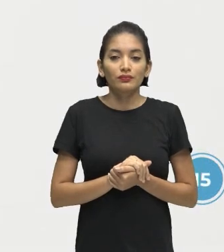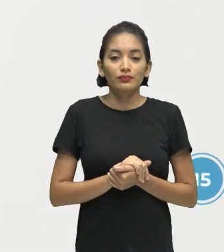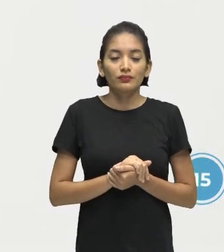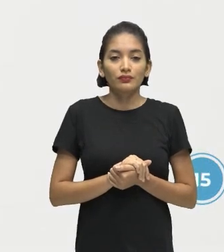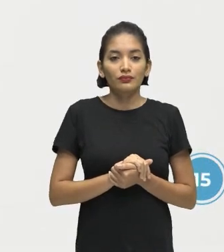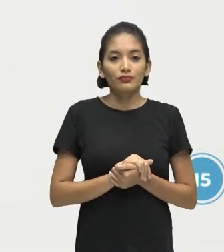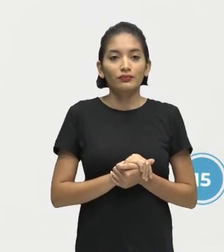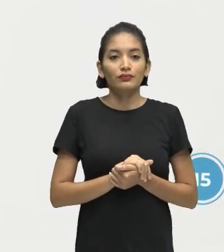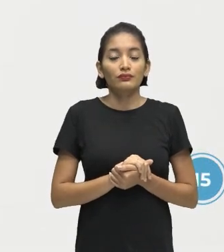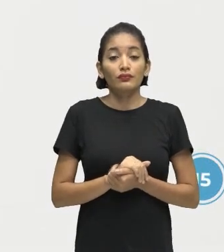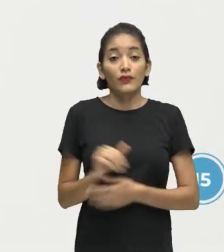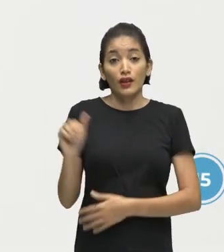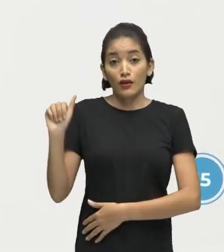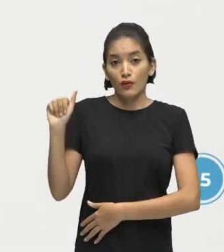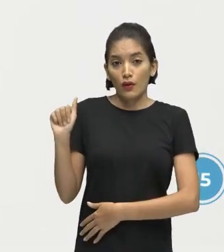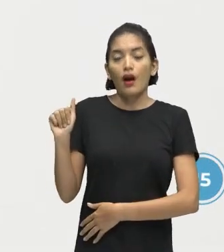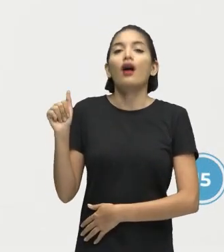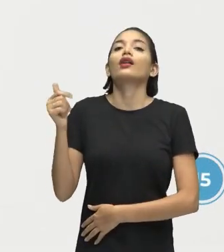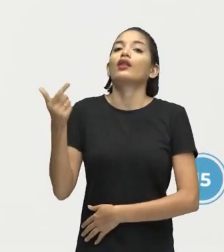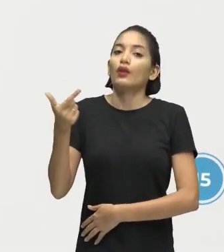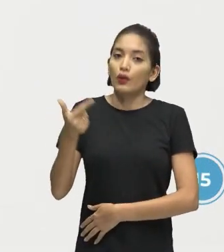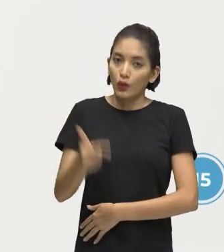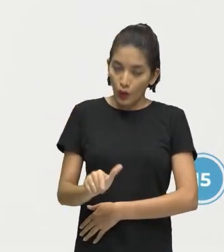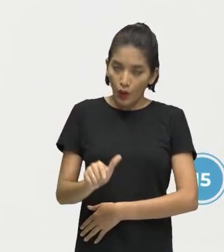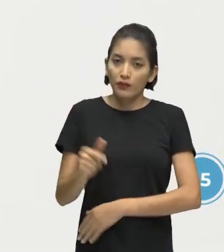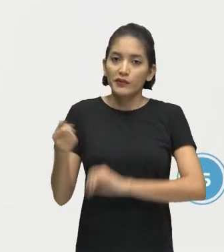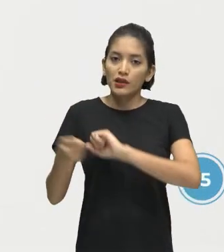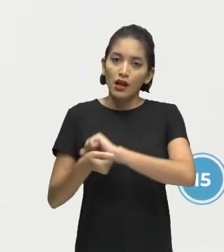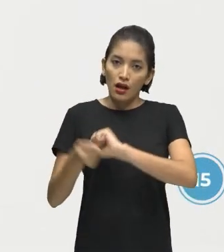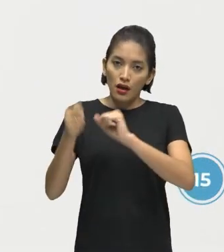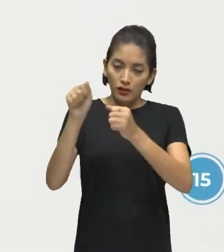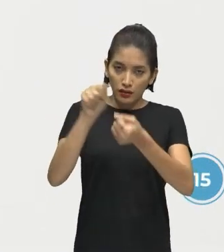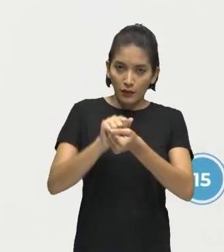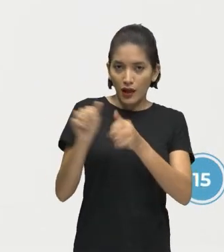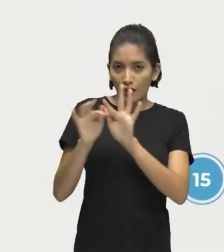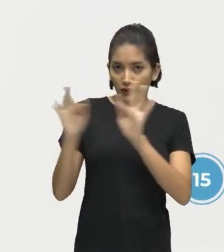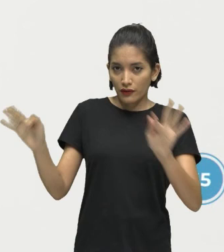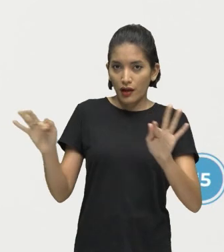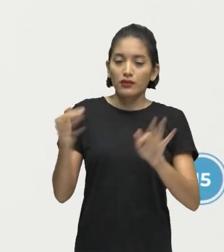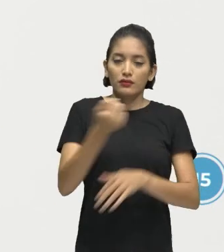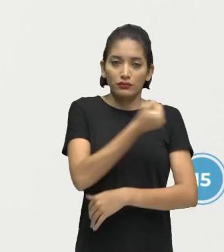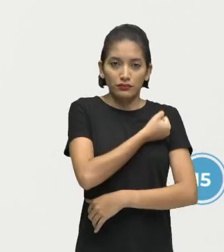Temos aqui item A. Vamos novamente interpretar